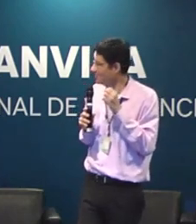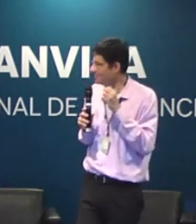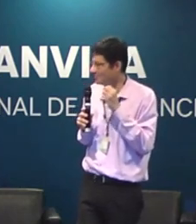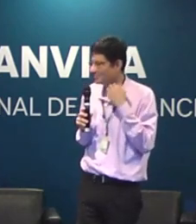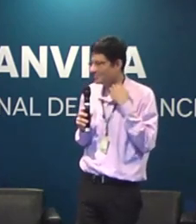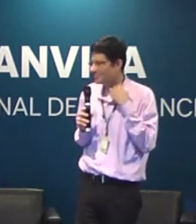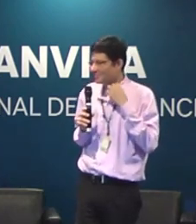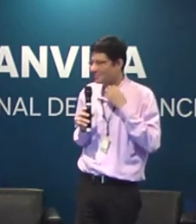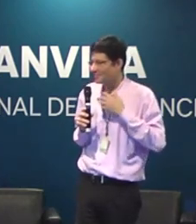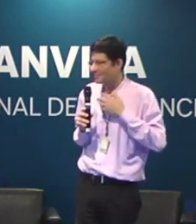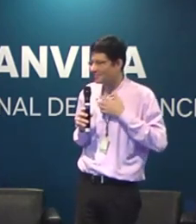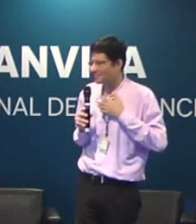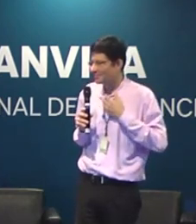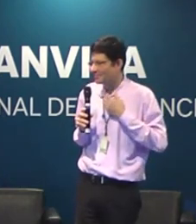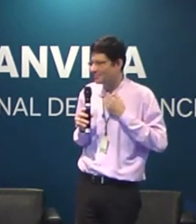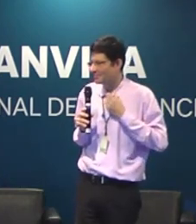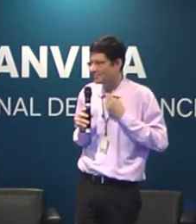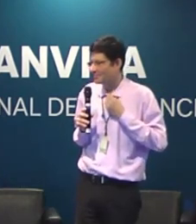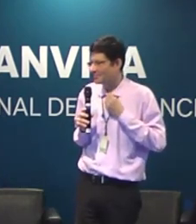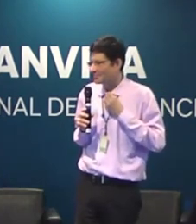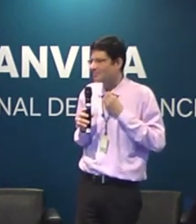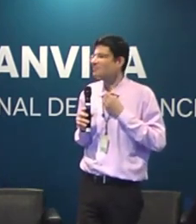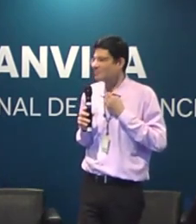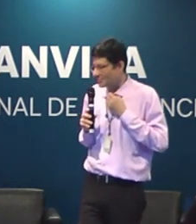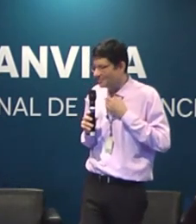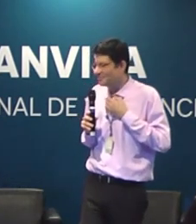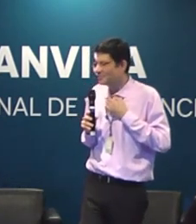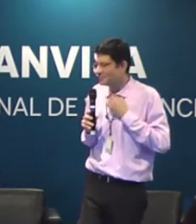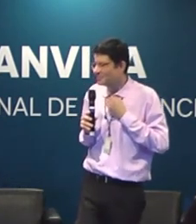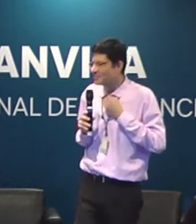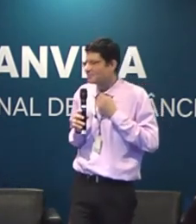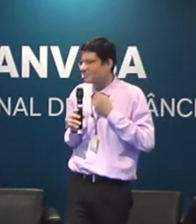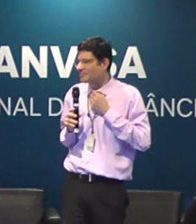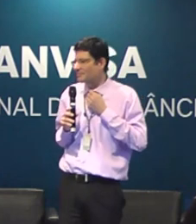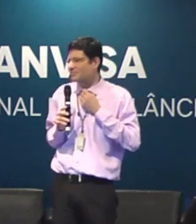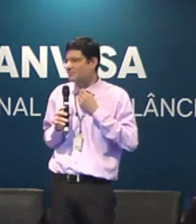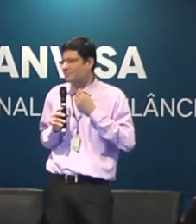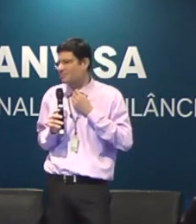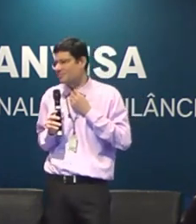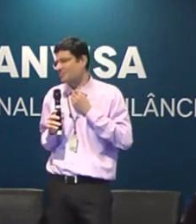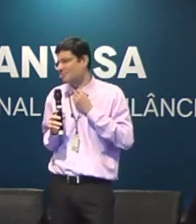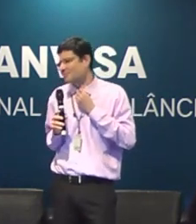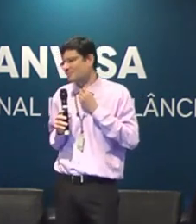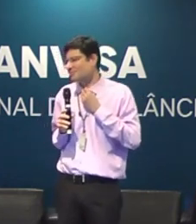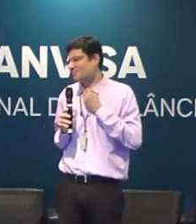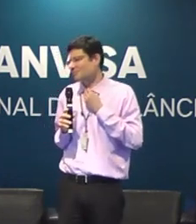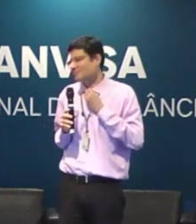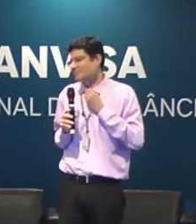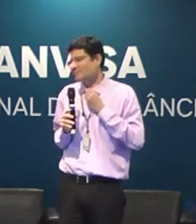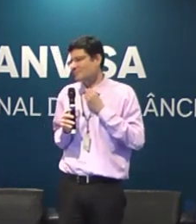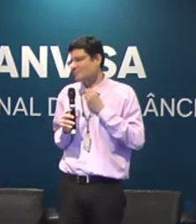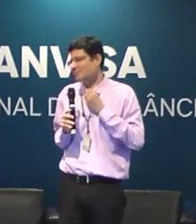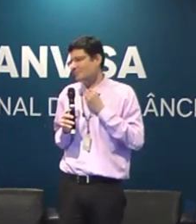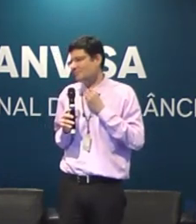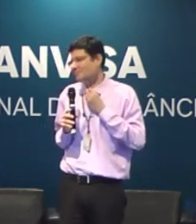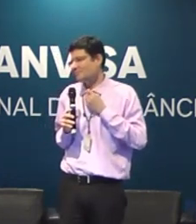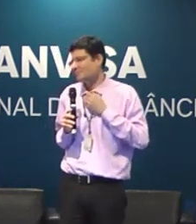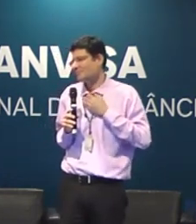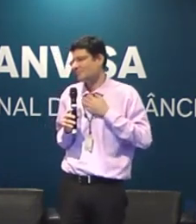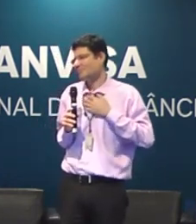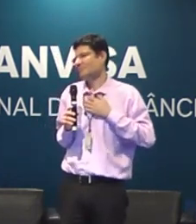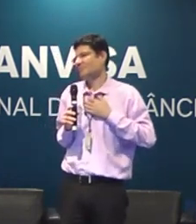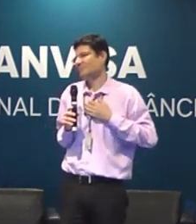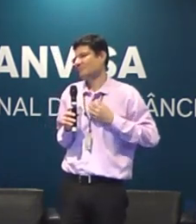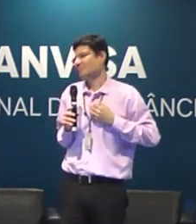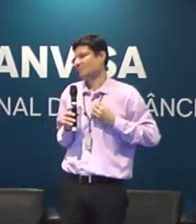quando foi levantada, foi inovação. Uhum. Eu acho que essa palavra, eu acho que traduz muita